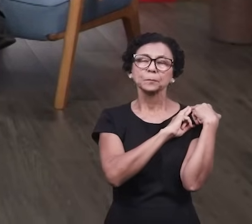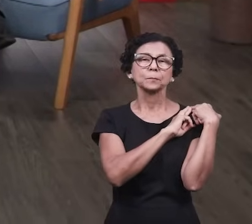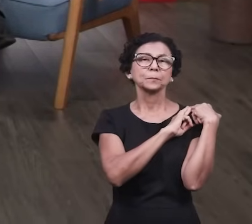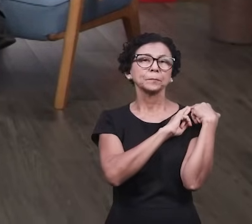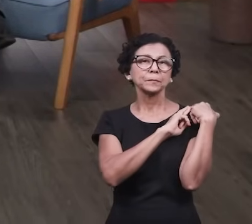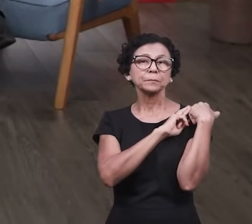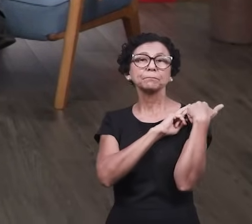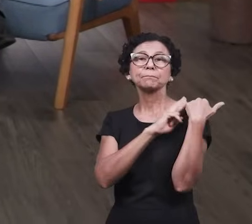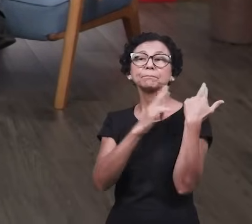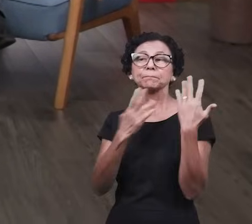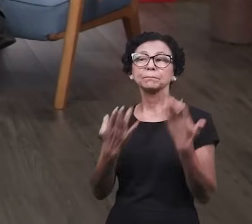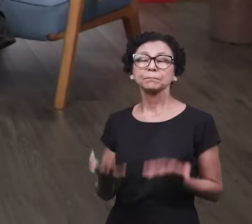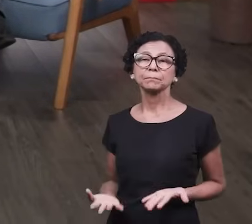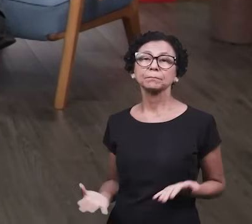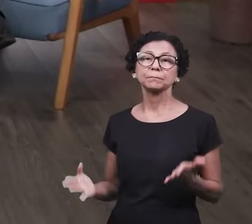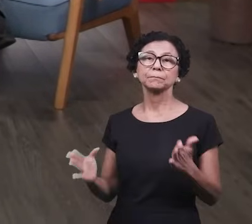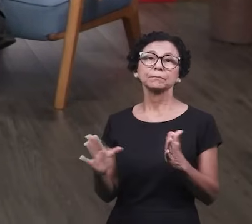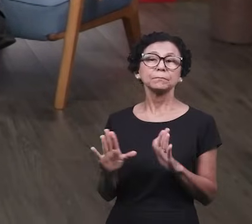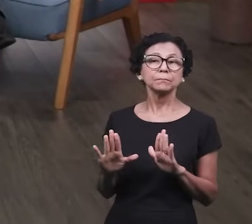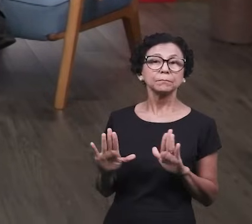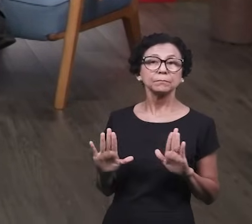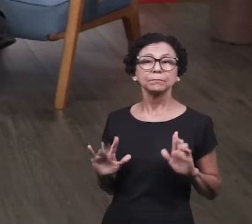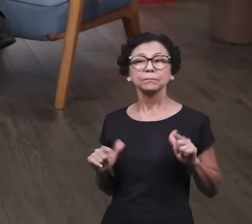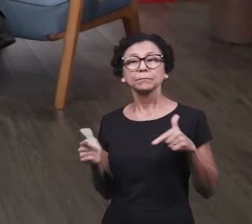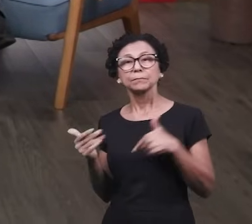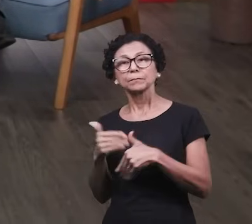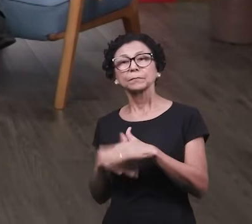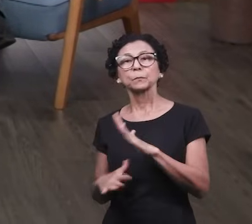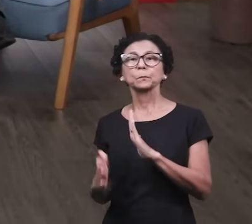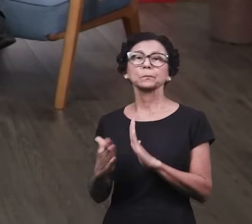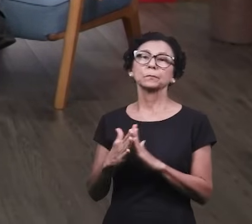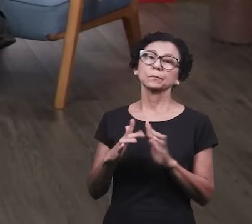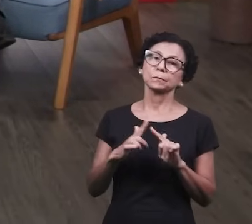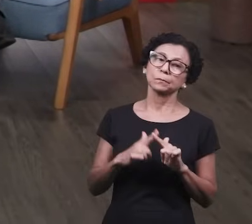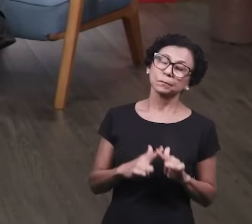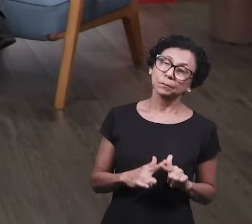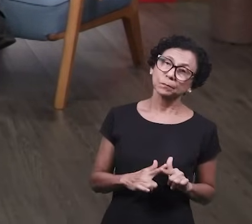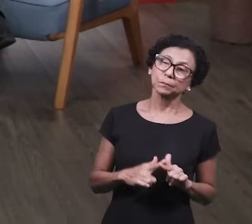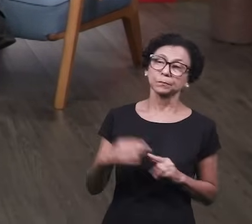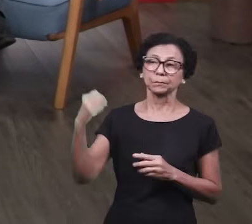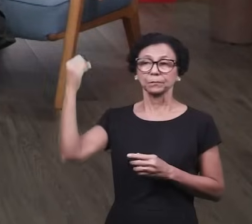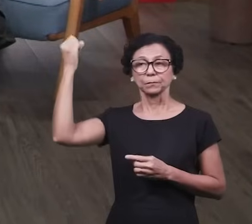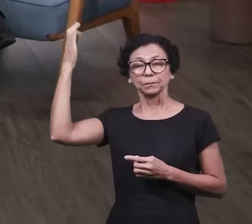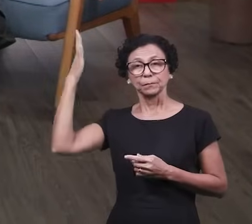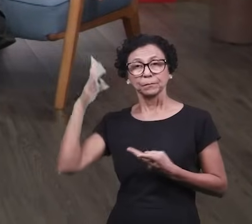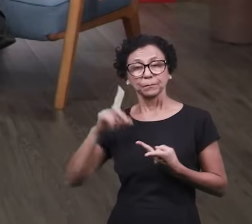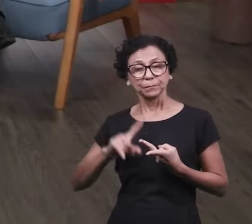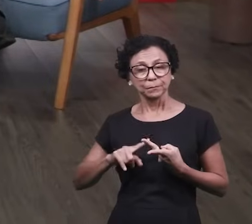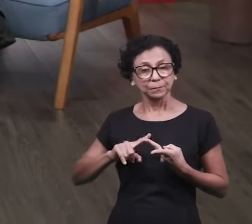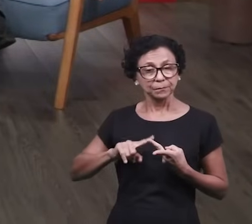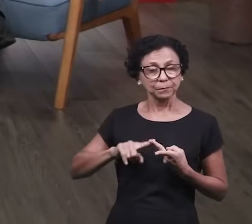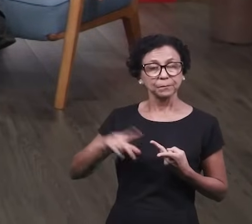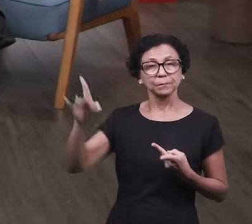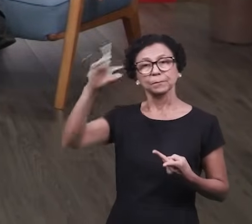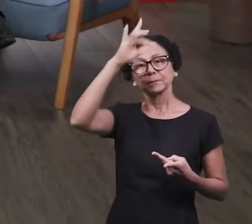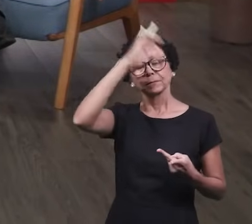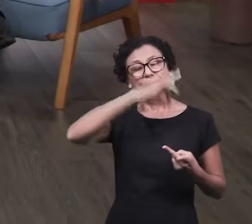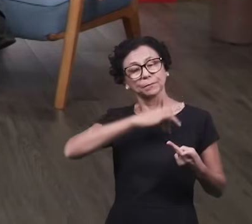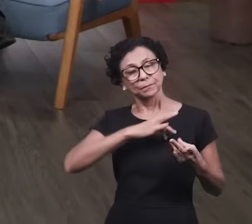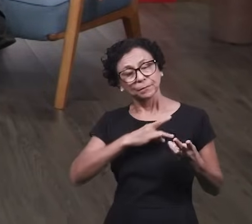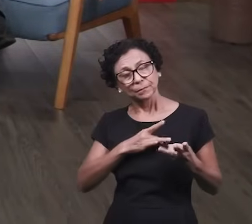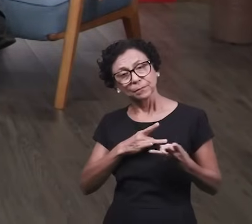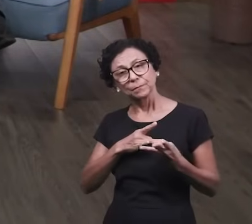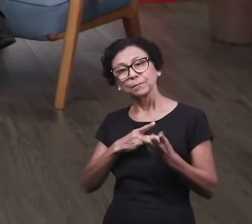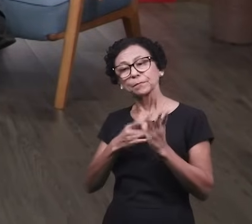a Deus, de se manifestar no meio da igreja. O Espírito Santo revela, ele batiza,